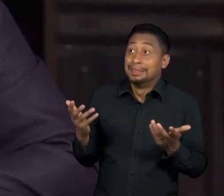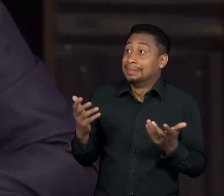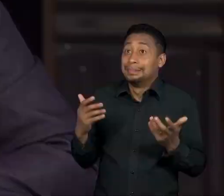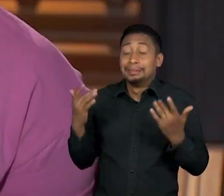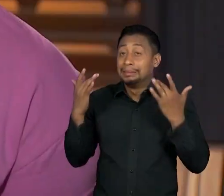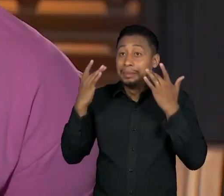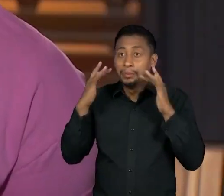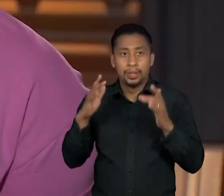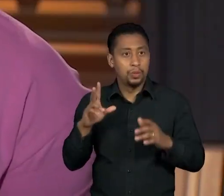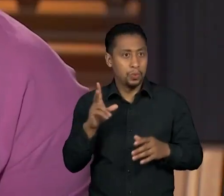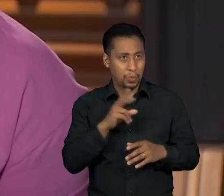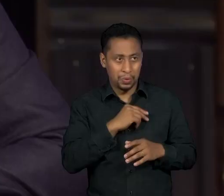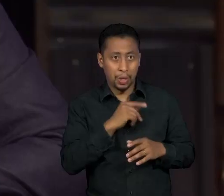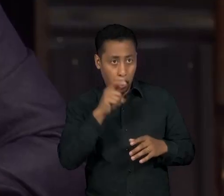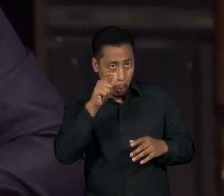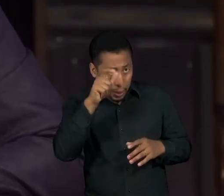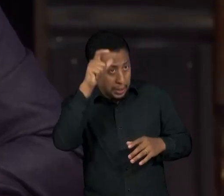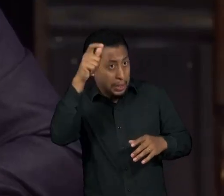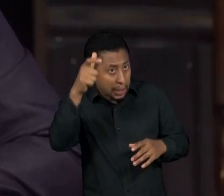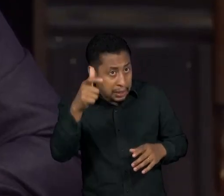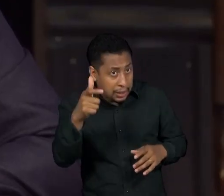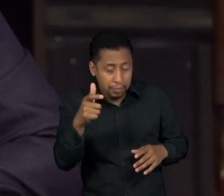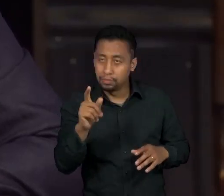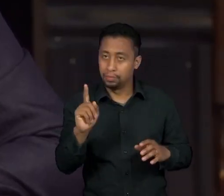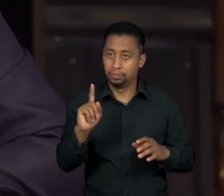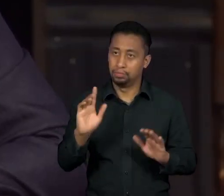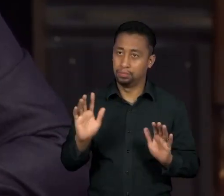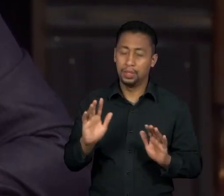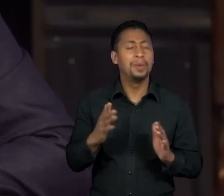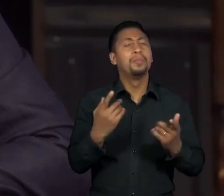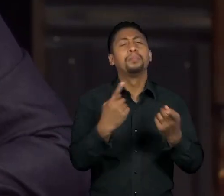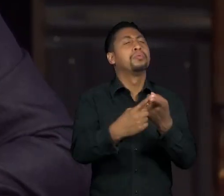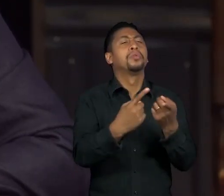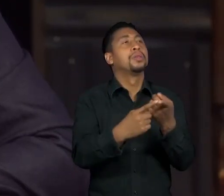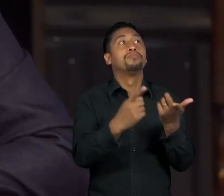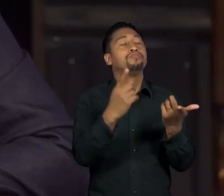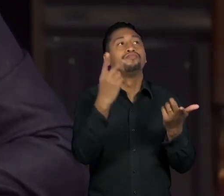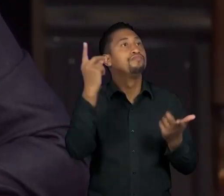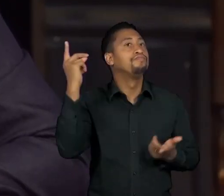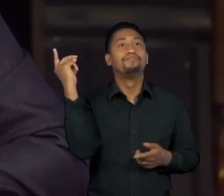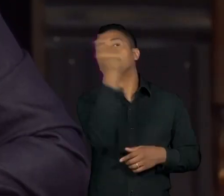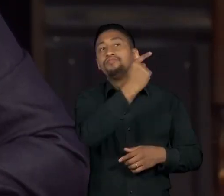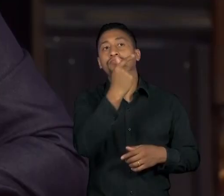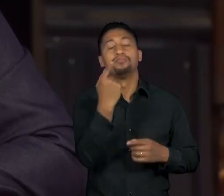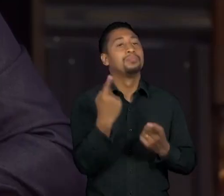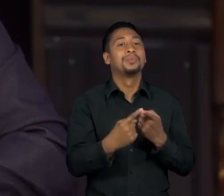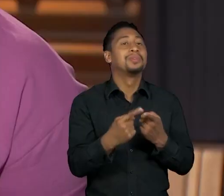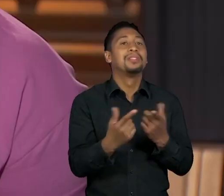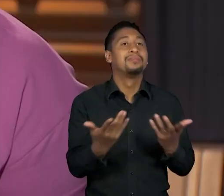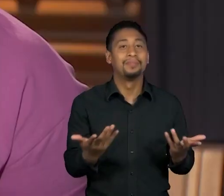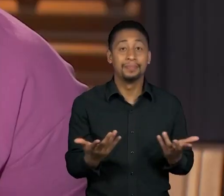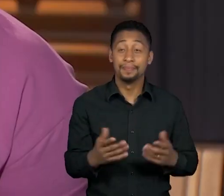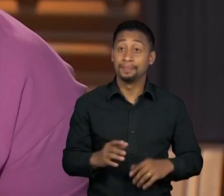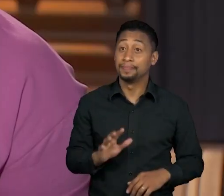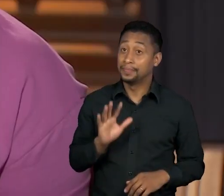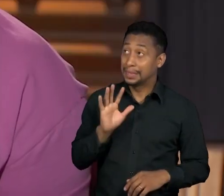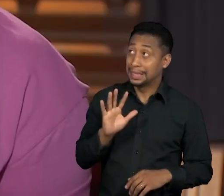então e qual foi o gatilho que falou puxa isso que vai me impulsionar